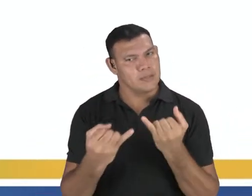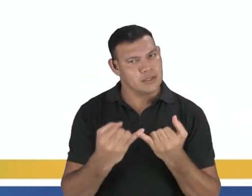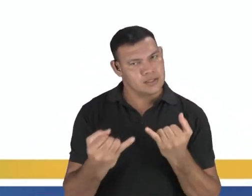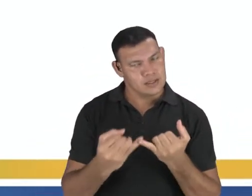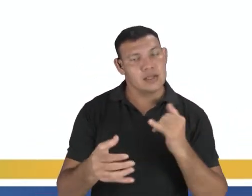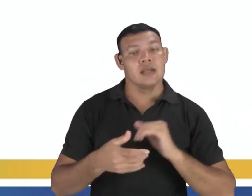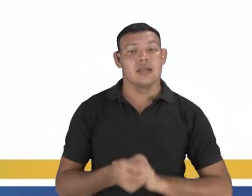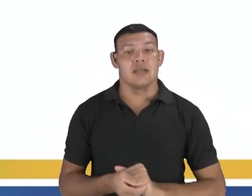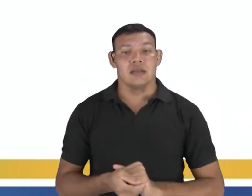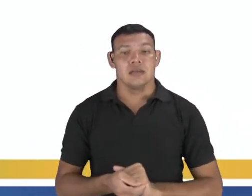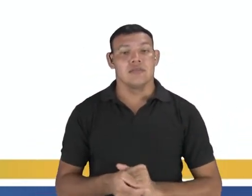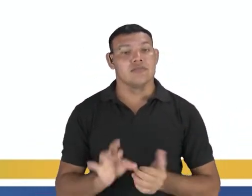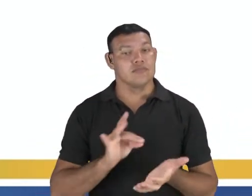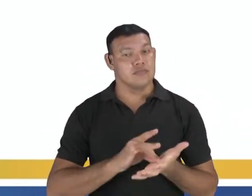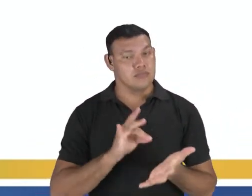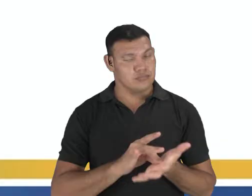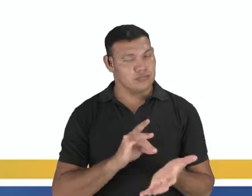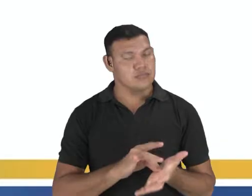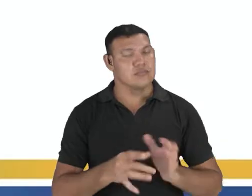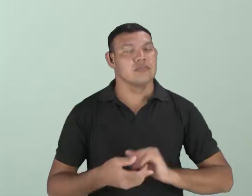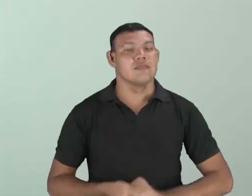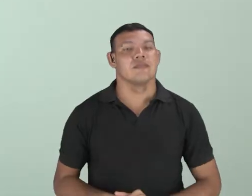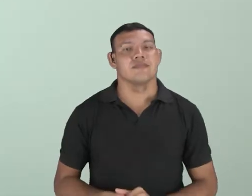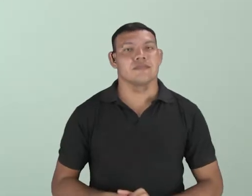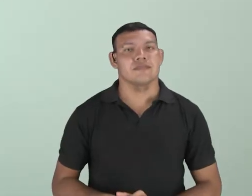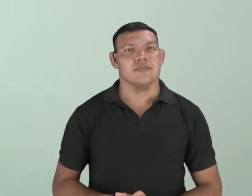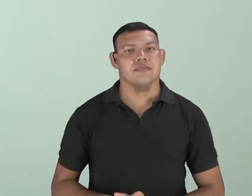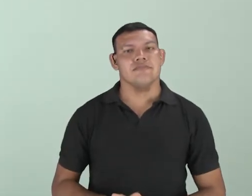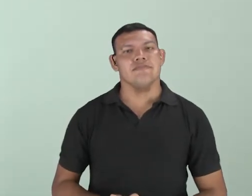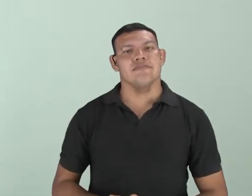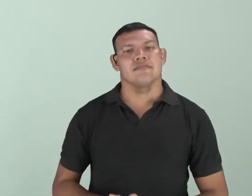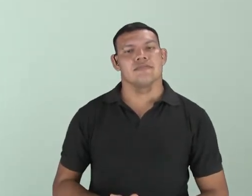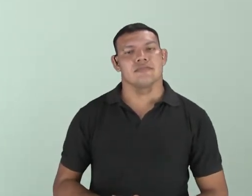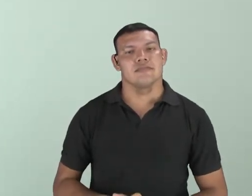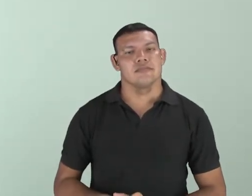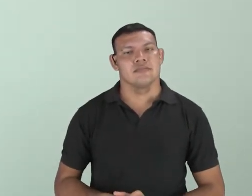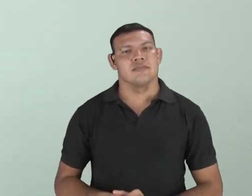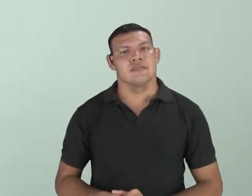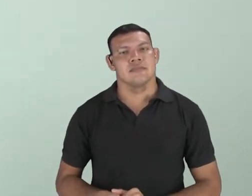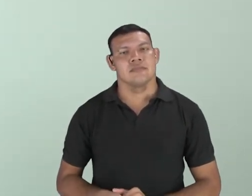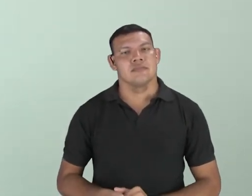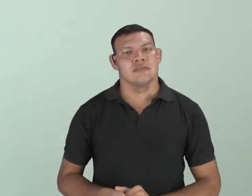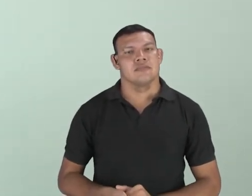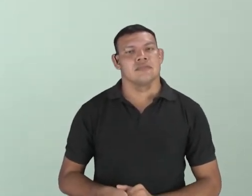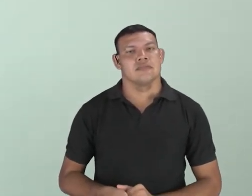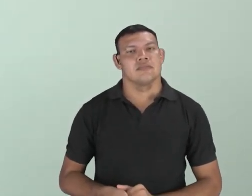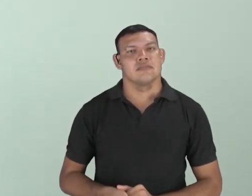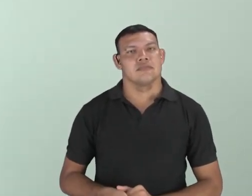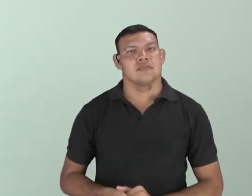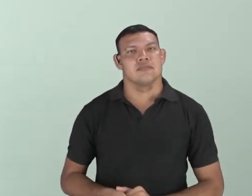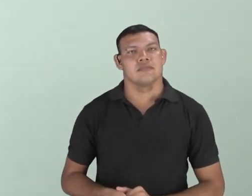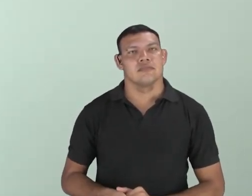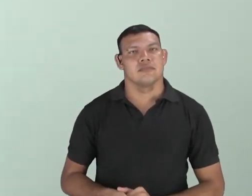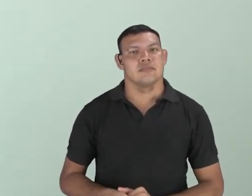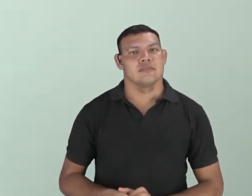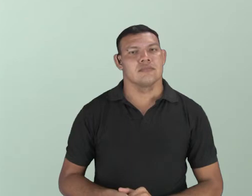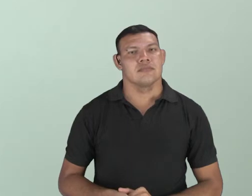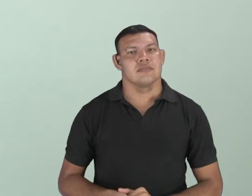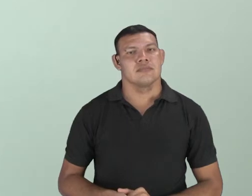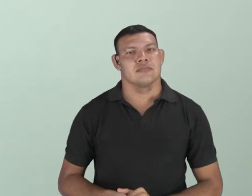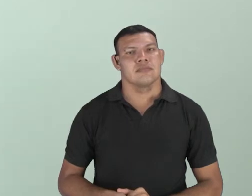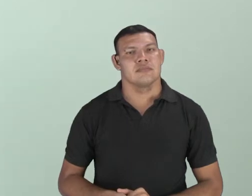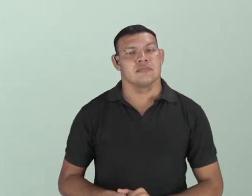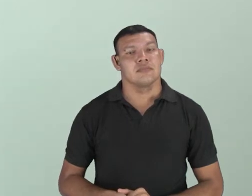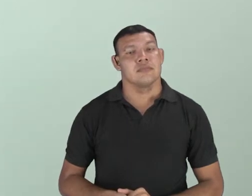com a realidade. O que é isso? Estar próximo, né? Ser quase igual ali à realidade.